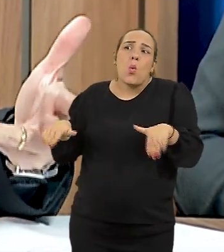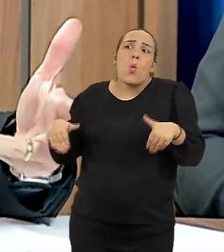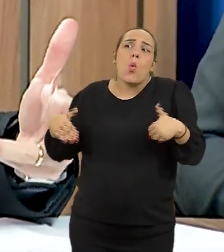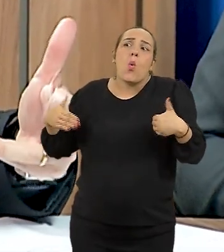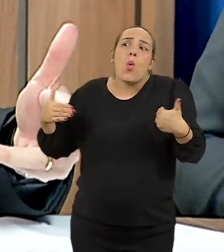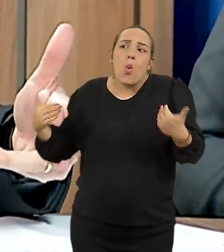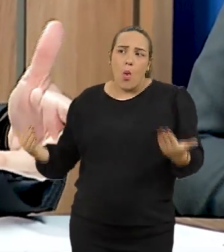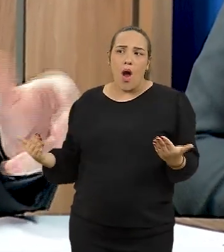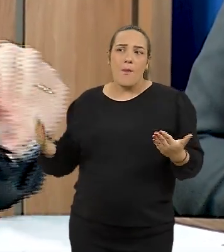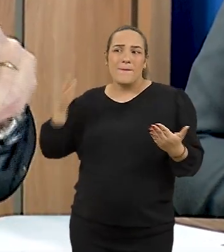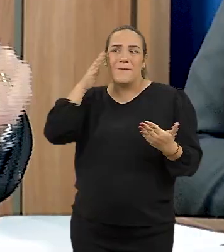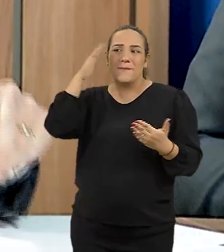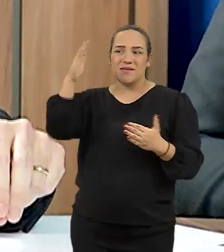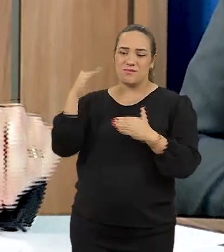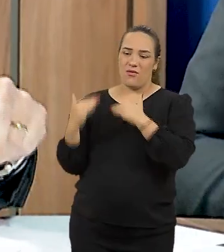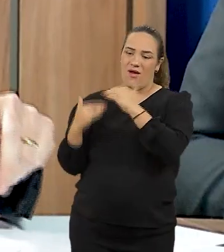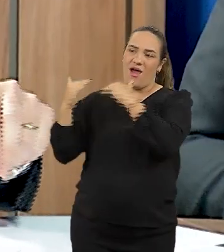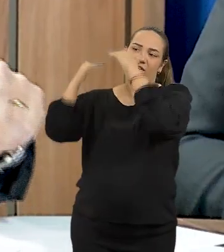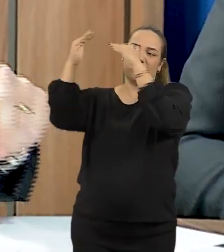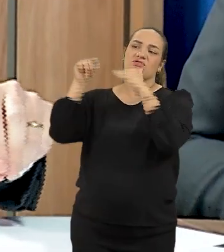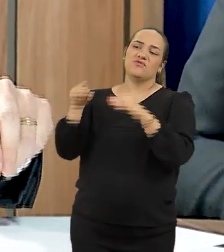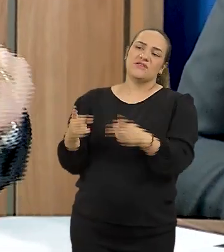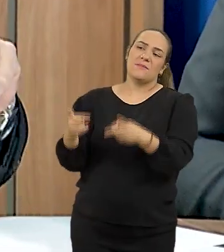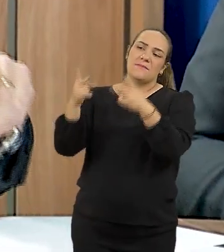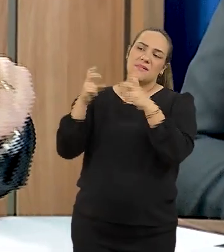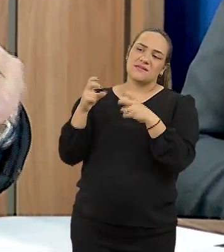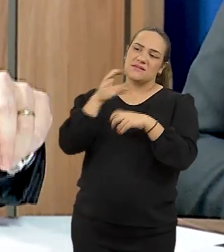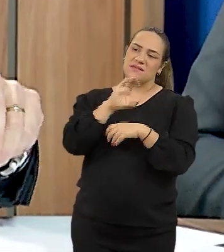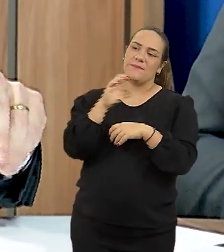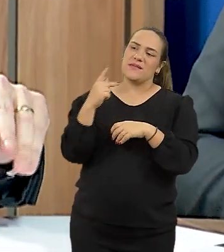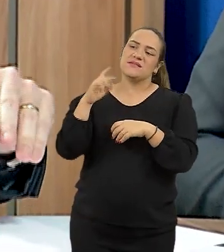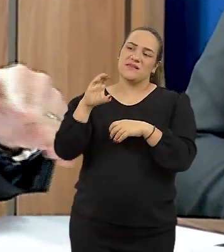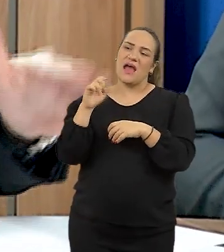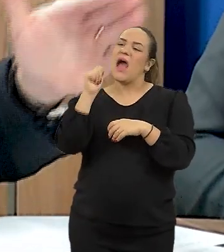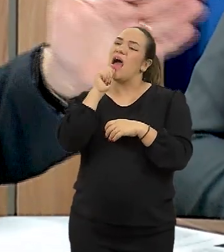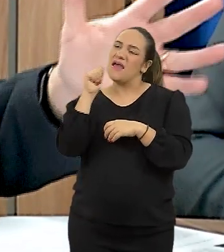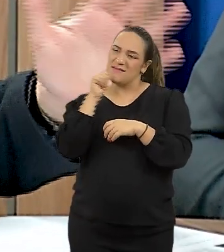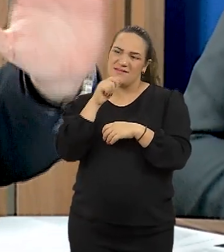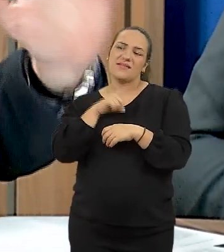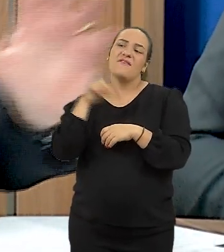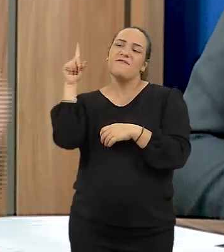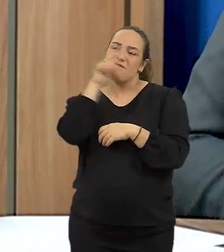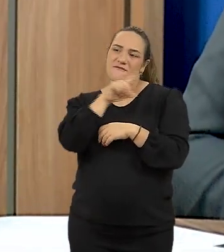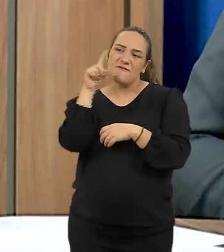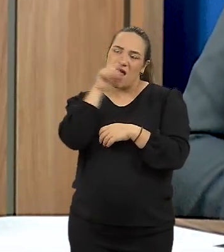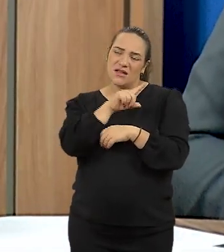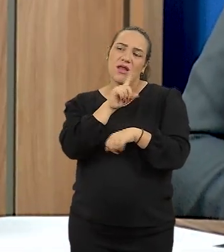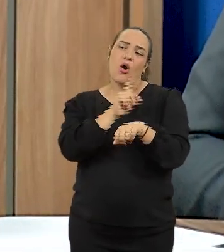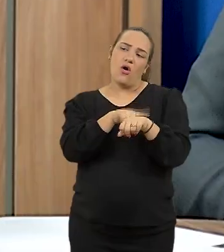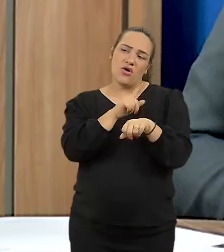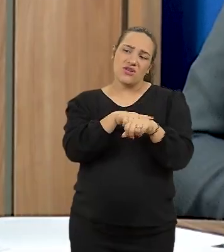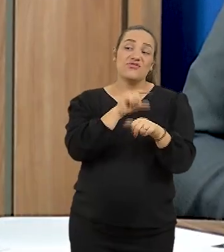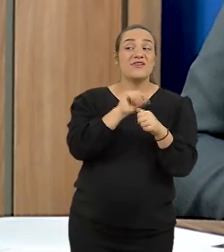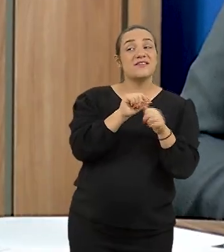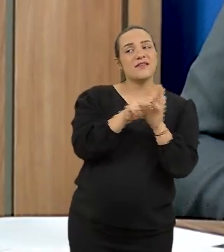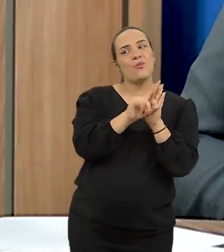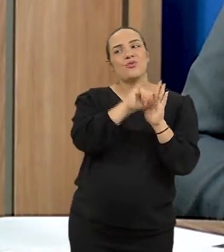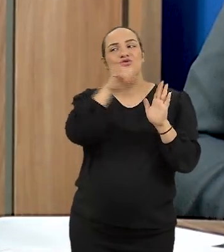ou quais foram os principais avanços que o senhor vê no Código de Processo Civil, apesar dessas deficiências no âmbito